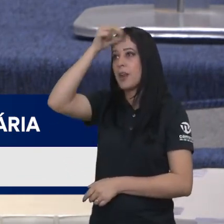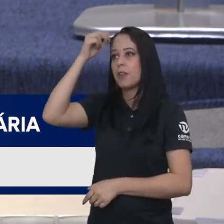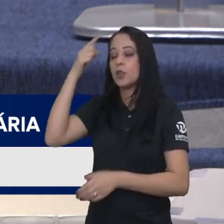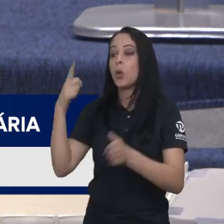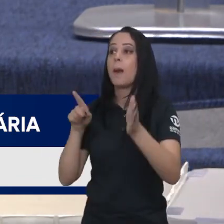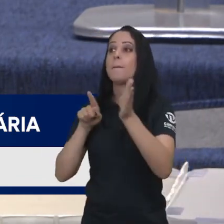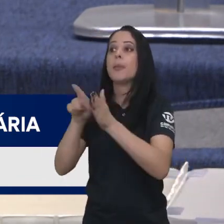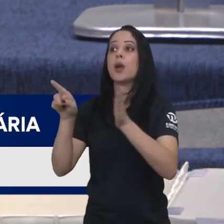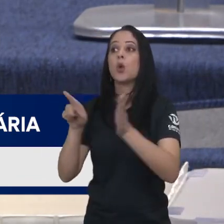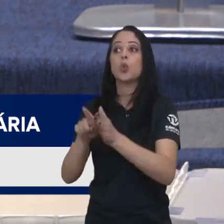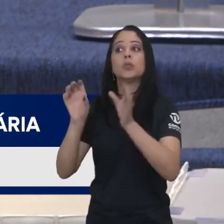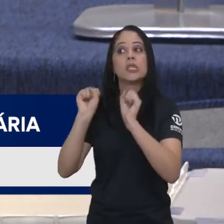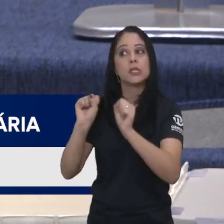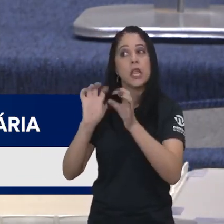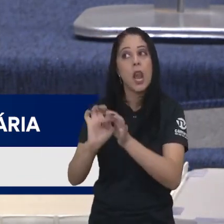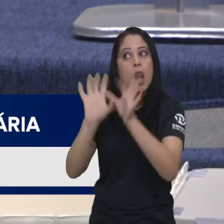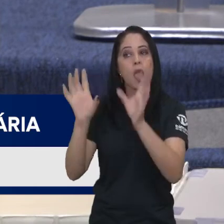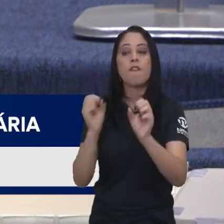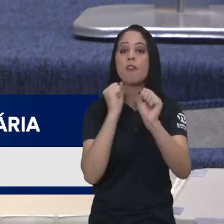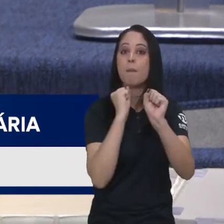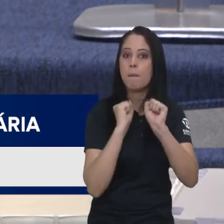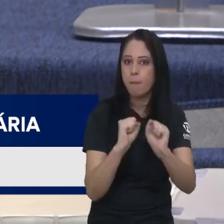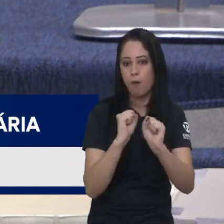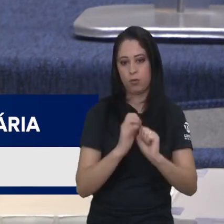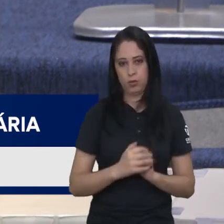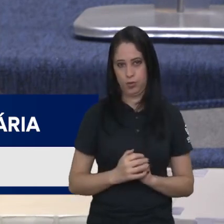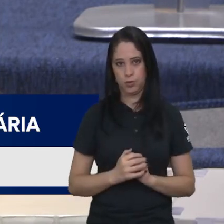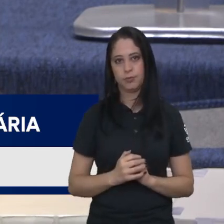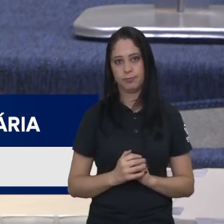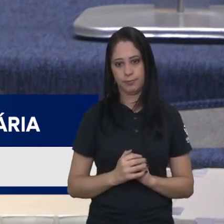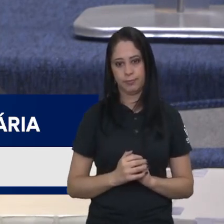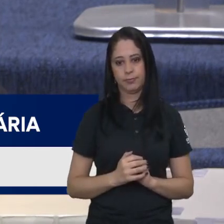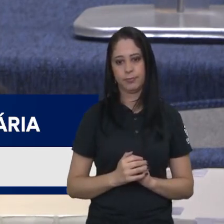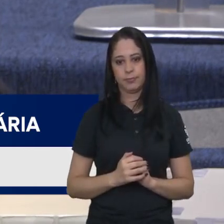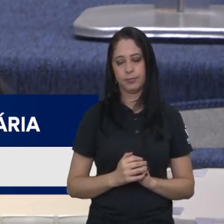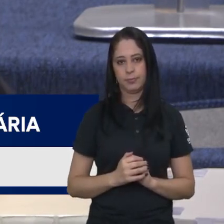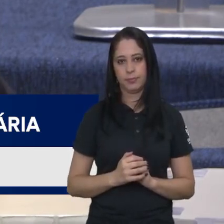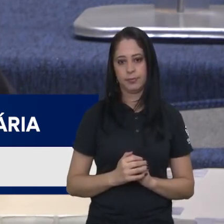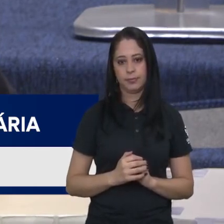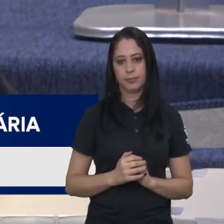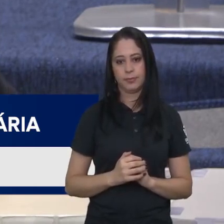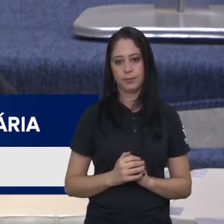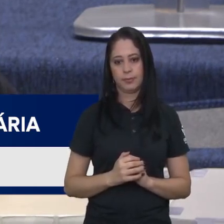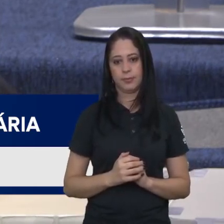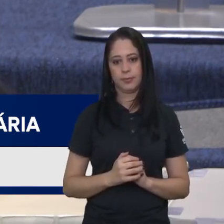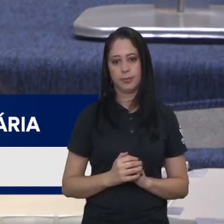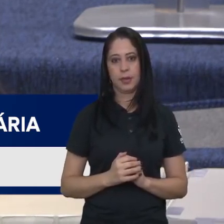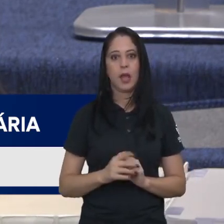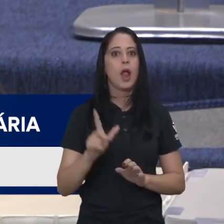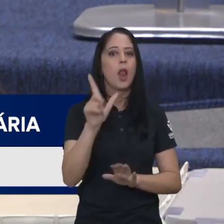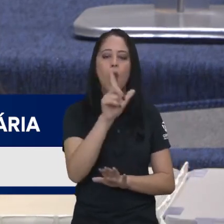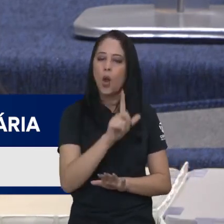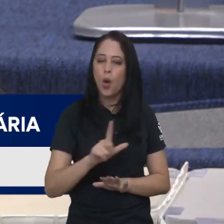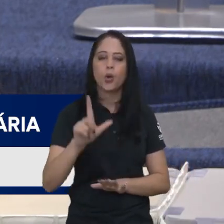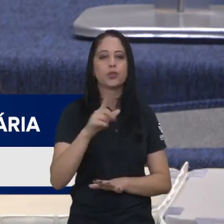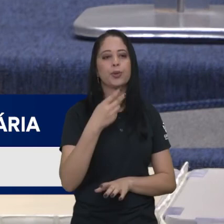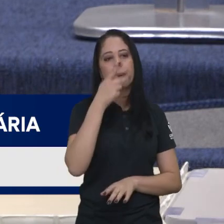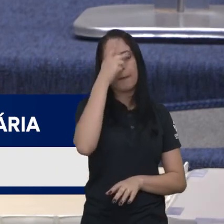autorização prévia do município. É óbvio que a pessoa vai pedir autorização e não vai ter.